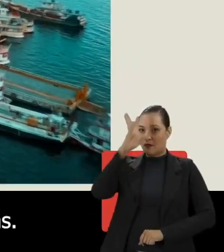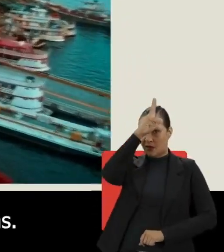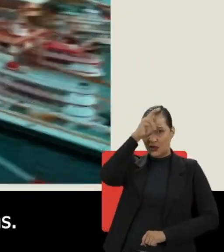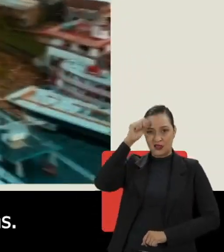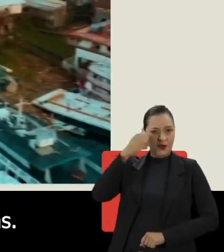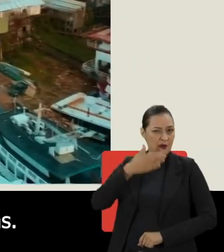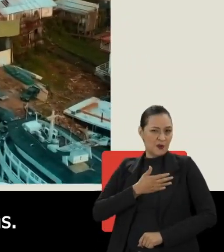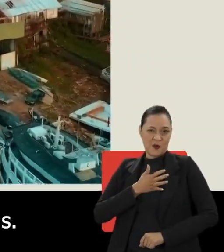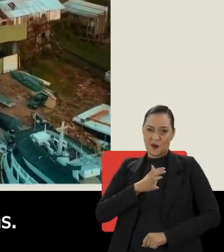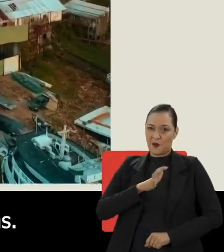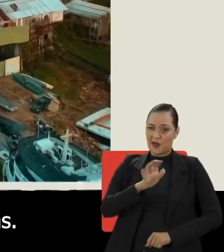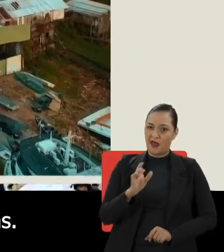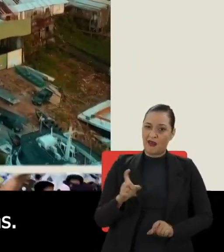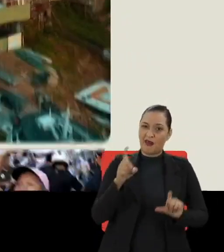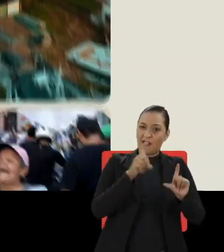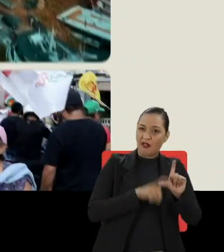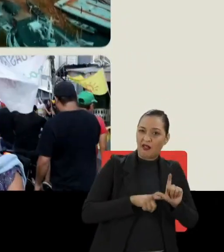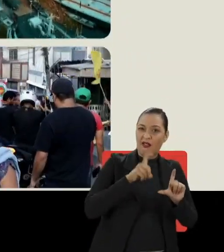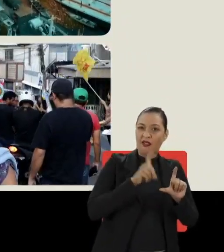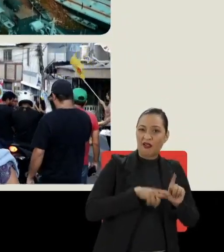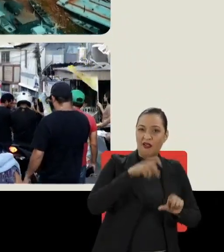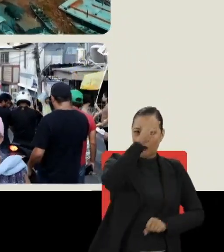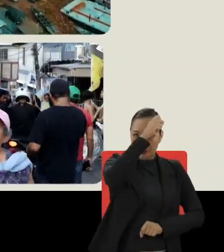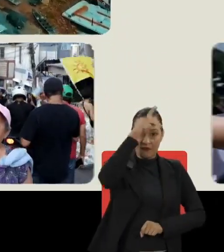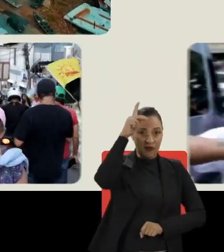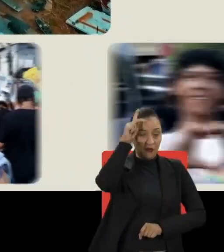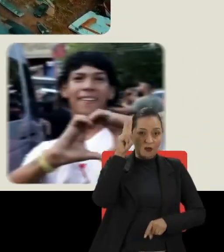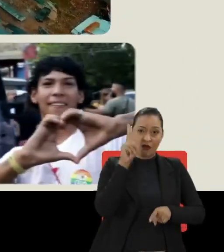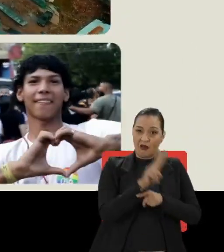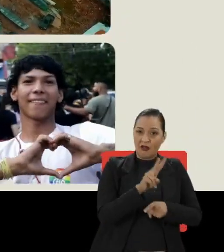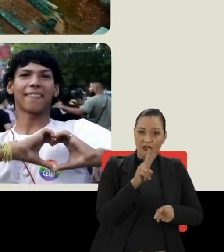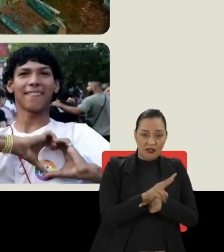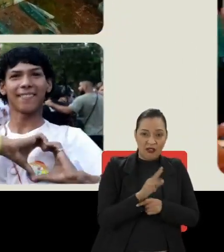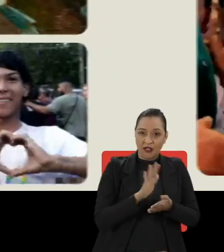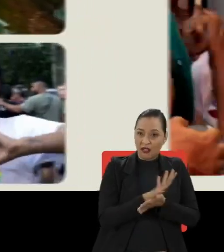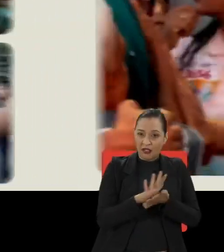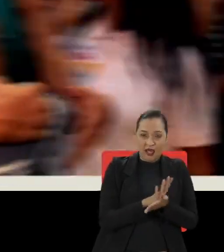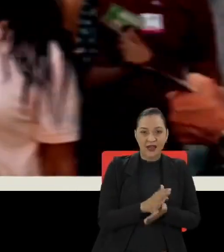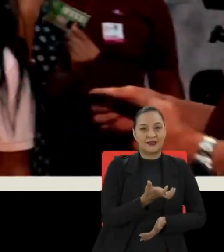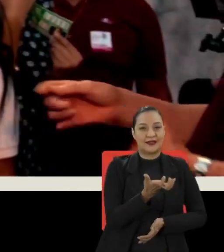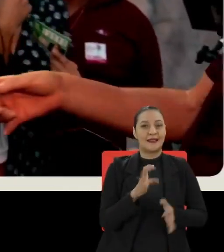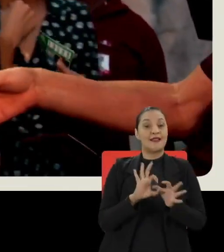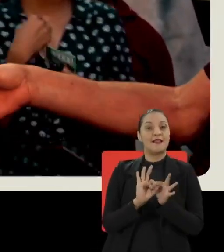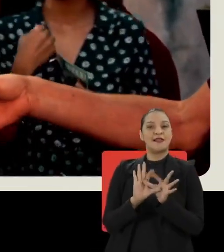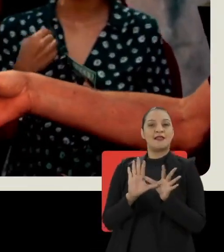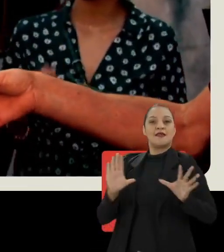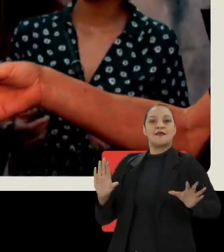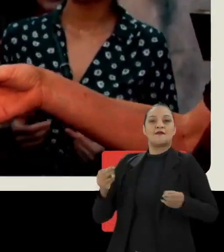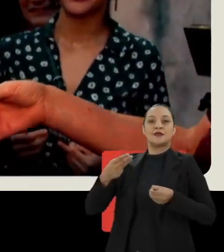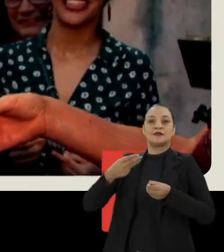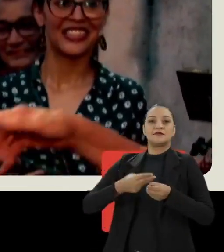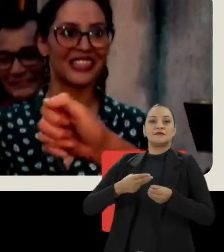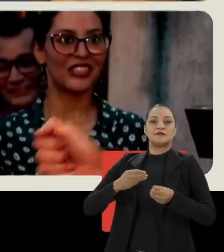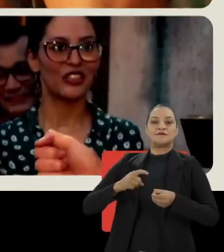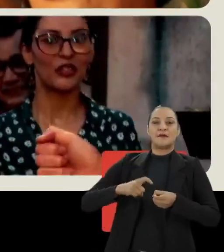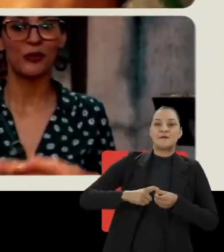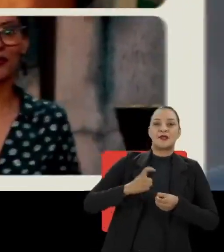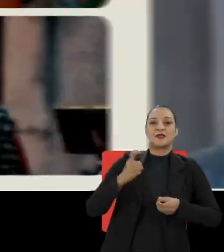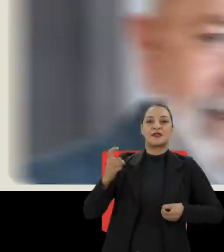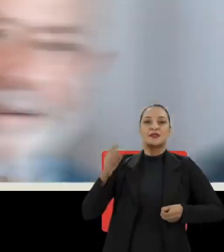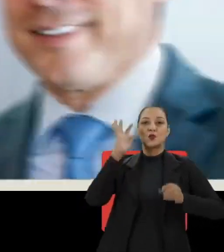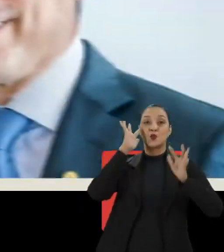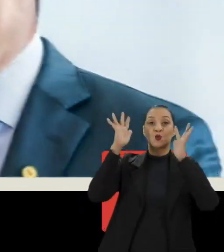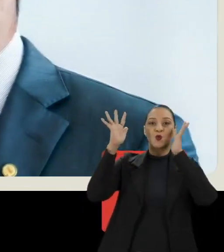de uma prefeitura que não cuida das pessoas. Quer ser livre. Uma cidade independente que pode sonhar com o futuro.